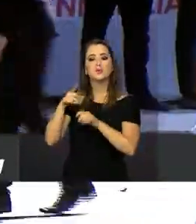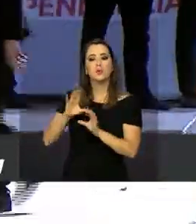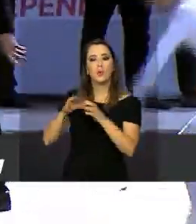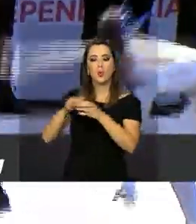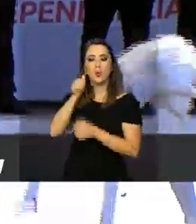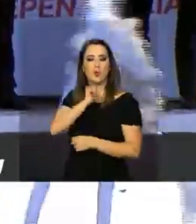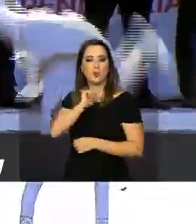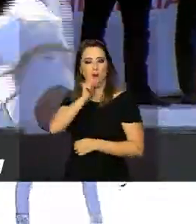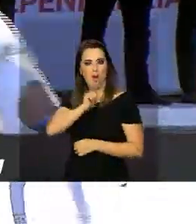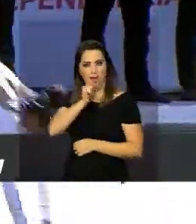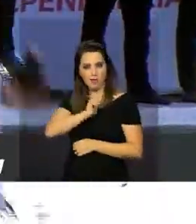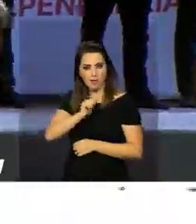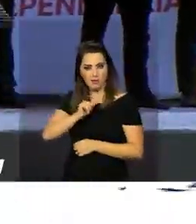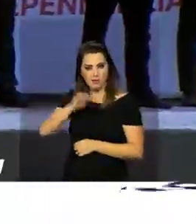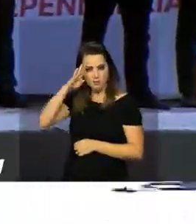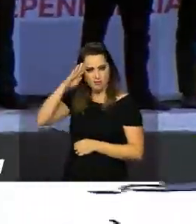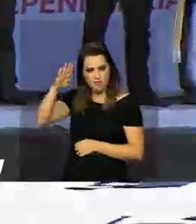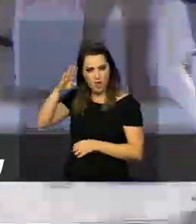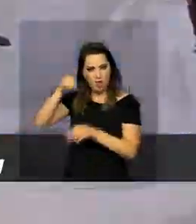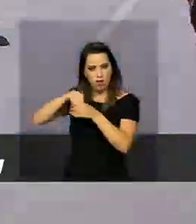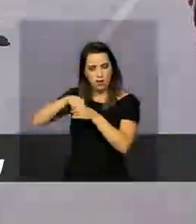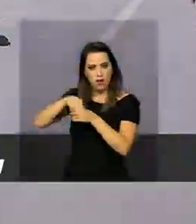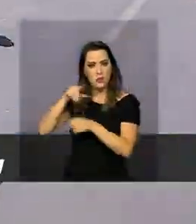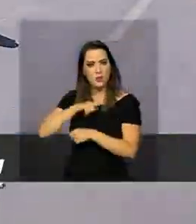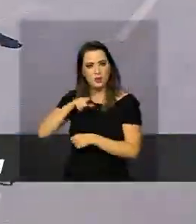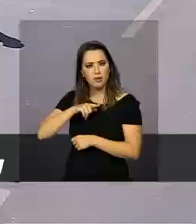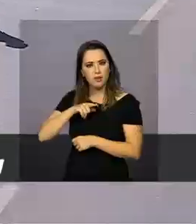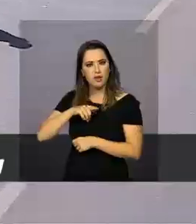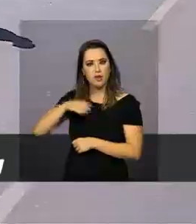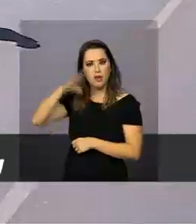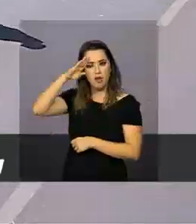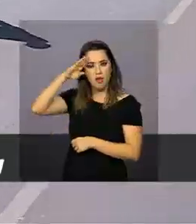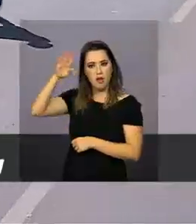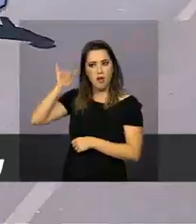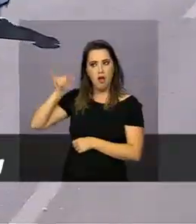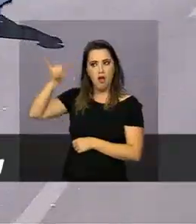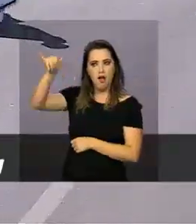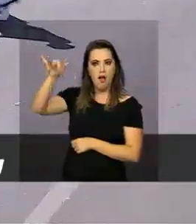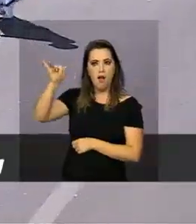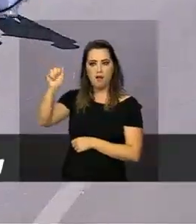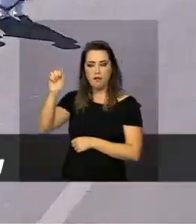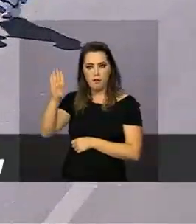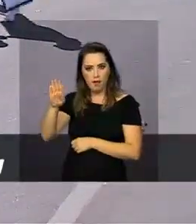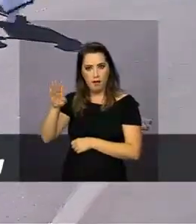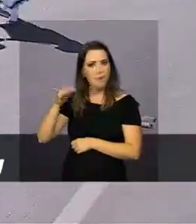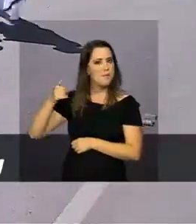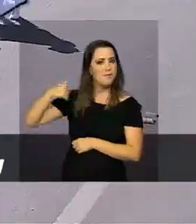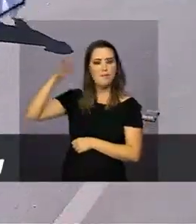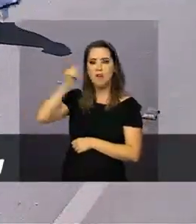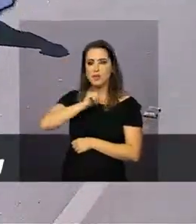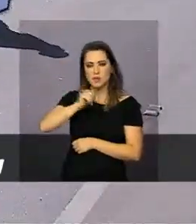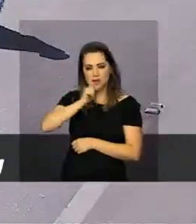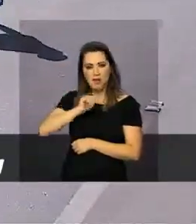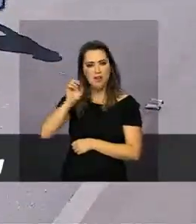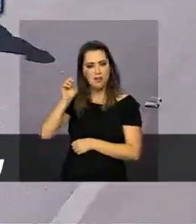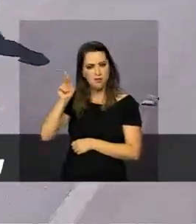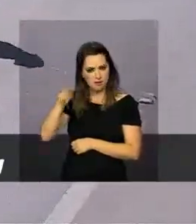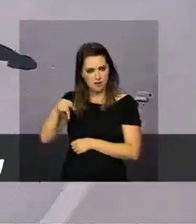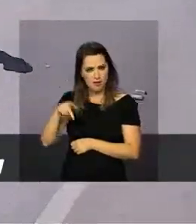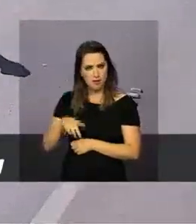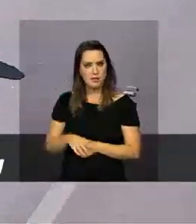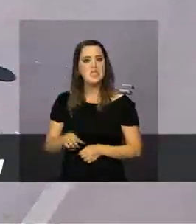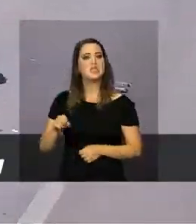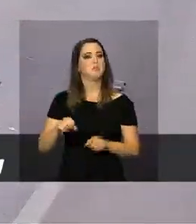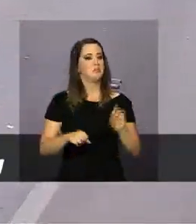feminina, a presença das mulheres, a Força Aérea é uma das três forças onde tem mais mulheres. Nós temos hoje em torno de 12 mil mulheres do efetivo,